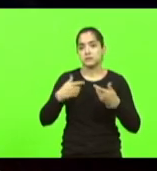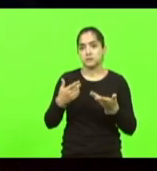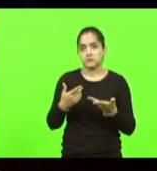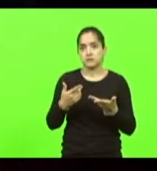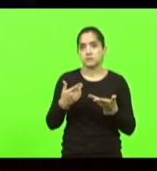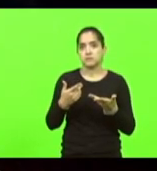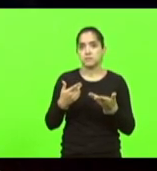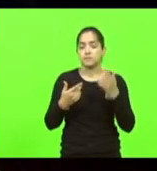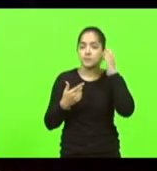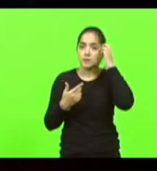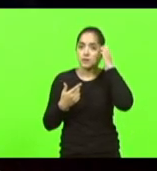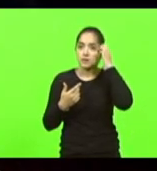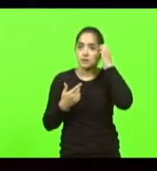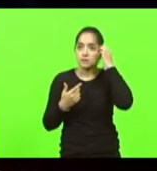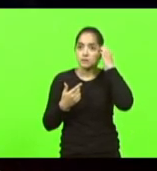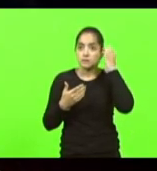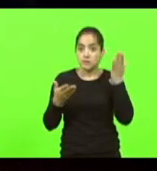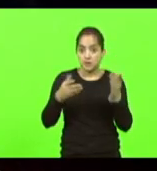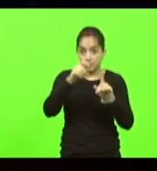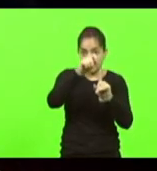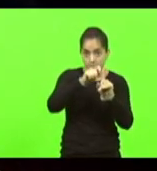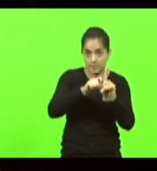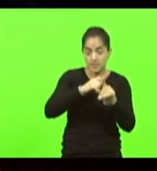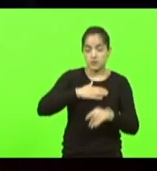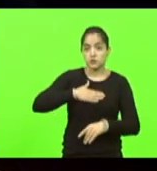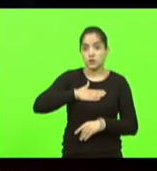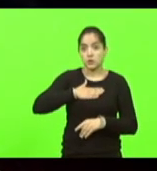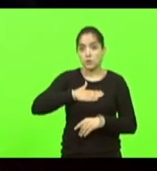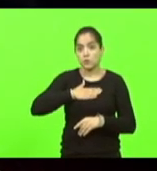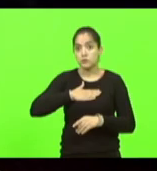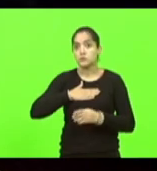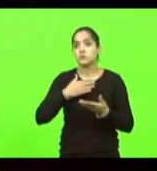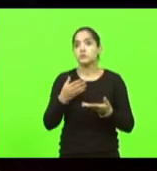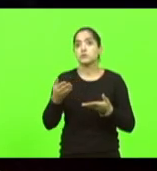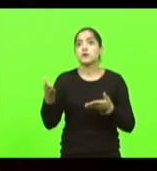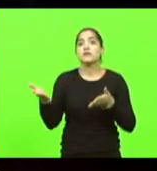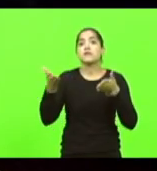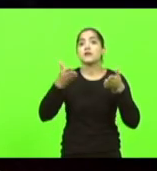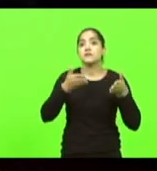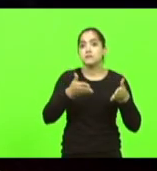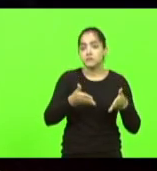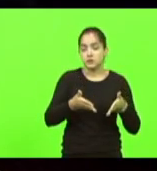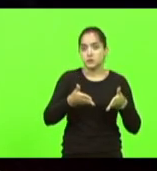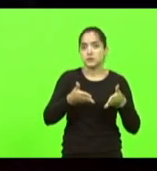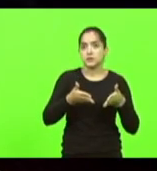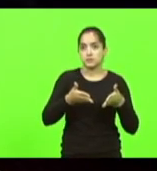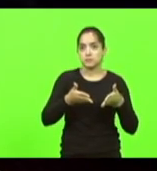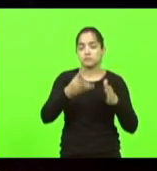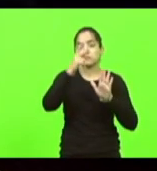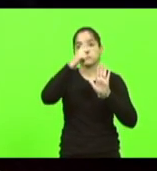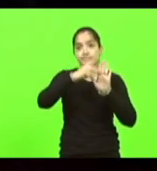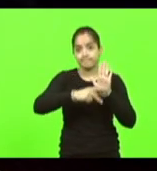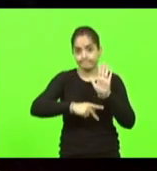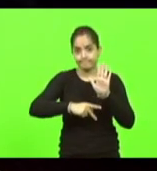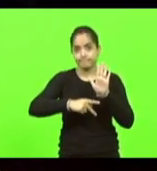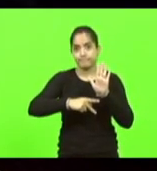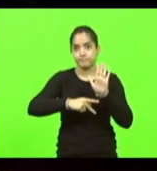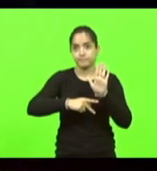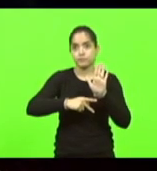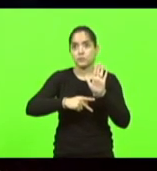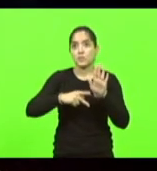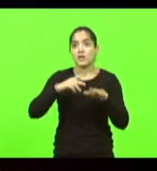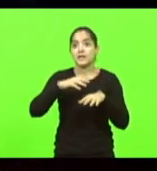a dentro do mês de agosto estará chegando essa casa também o projeto de descompactação